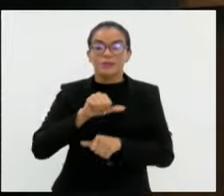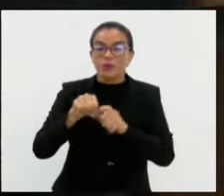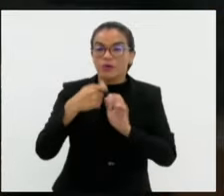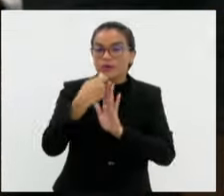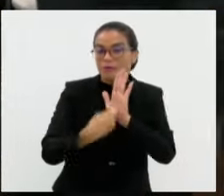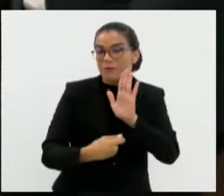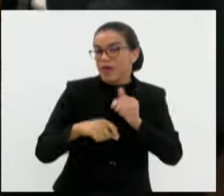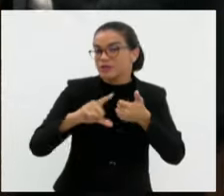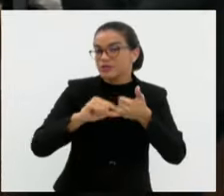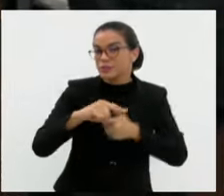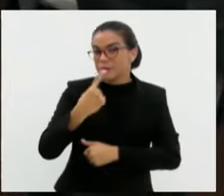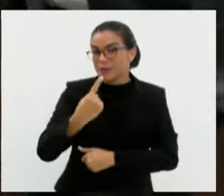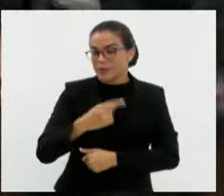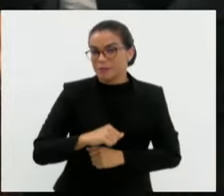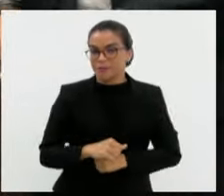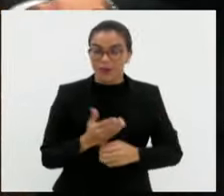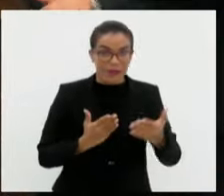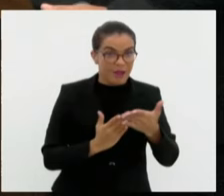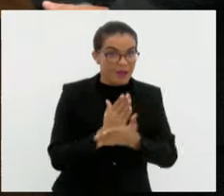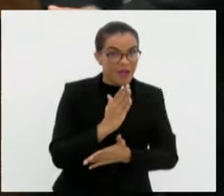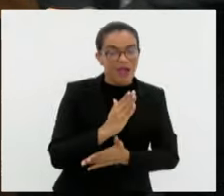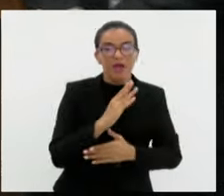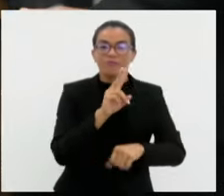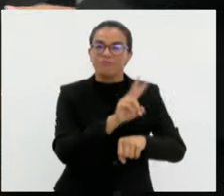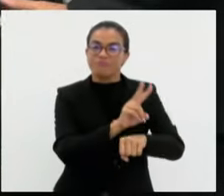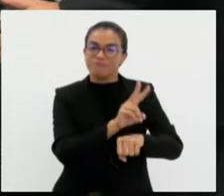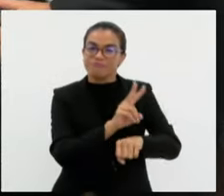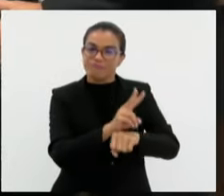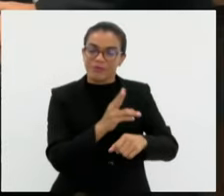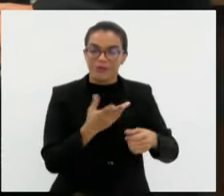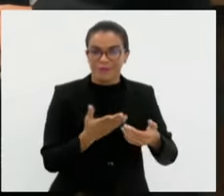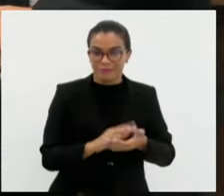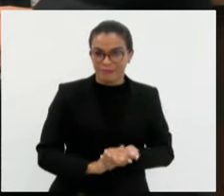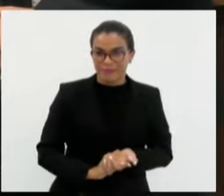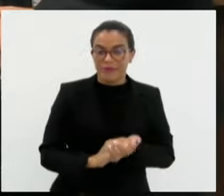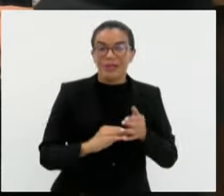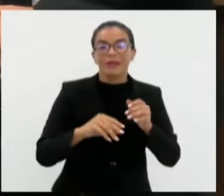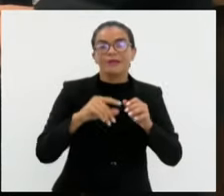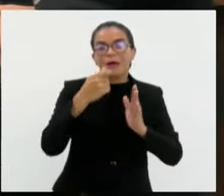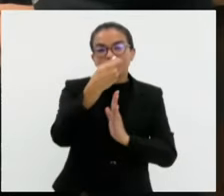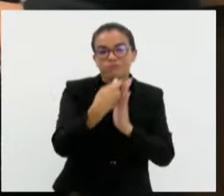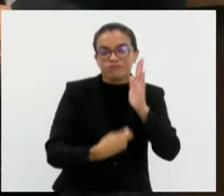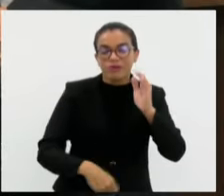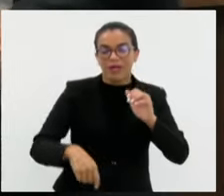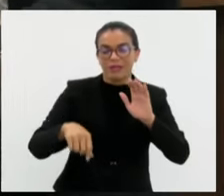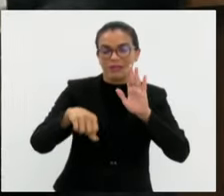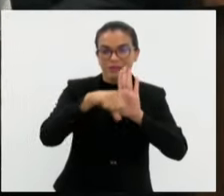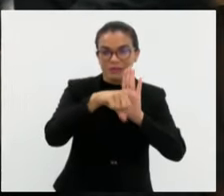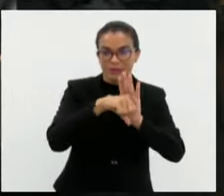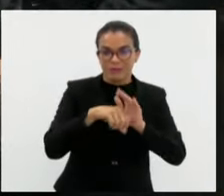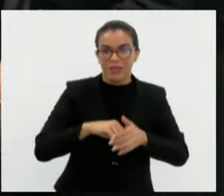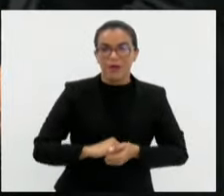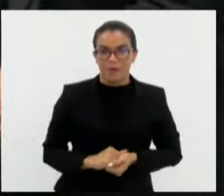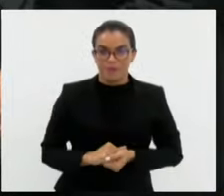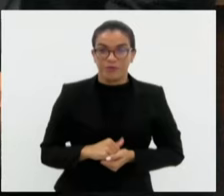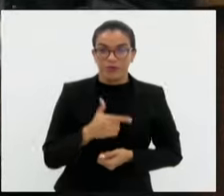redação. Artigo 1º. Fica aprovada a medida cautelar deferida nos autos da petição criminal número